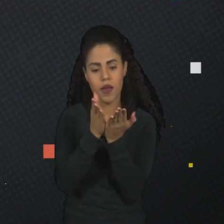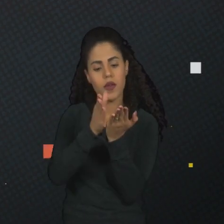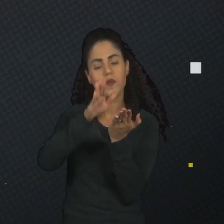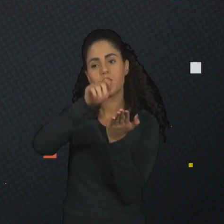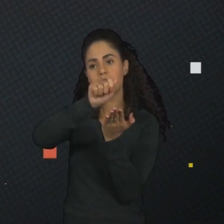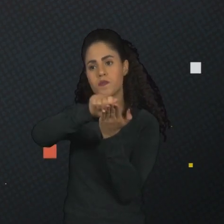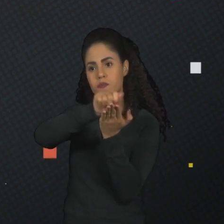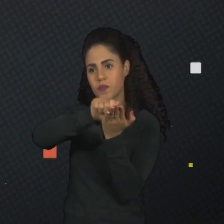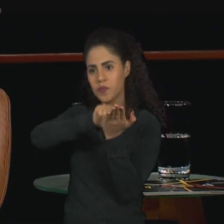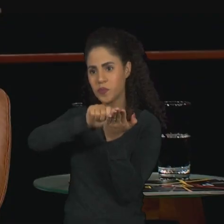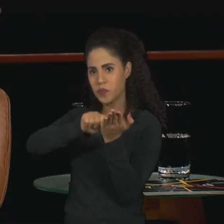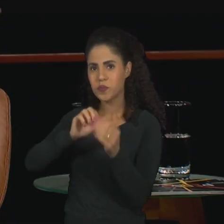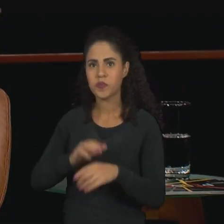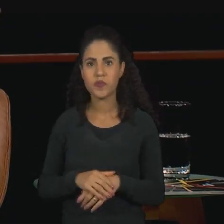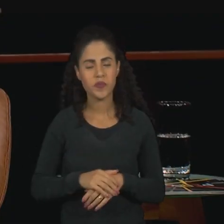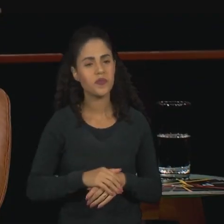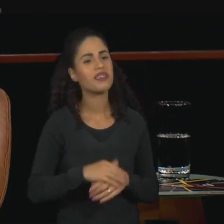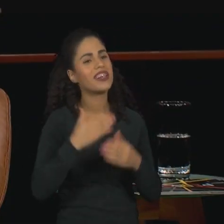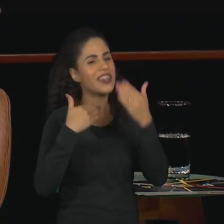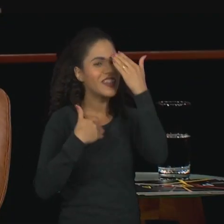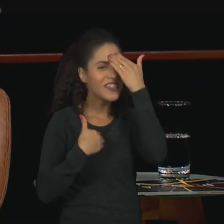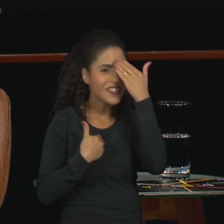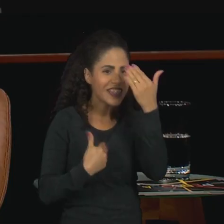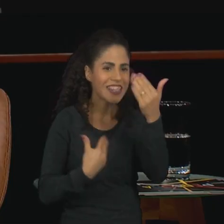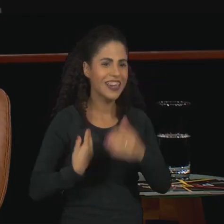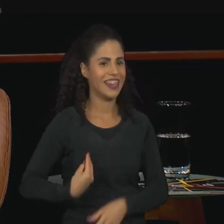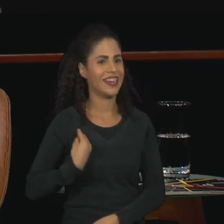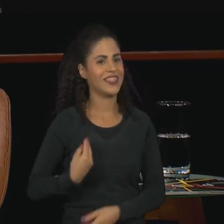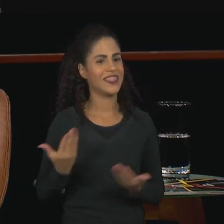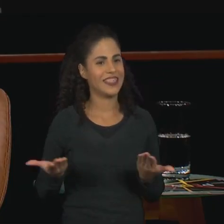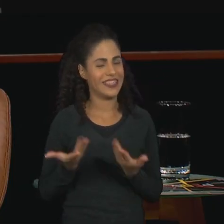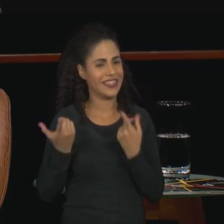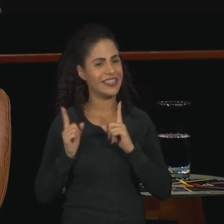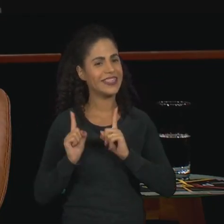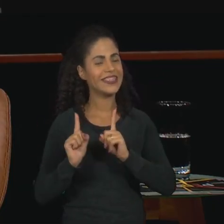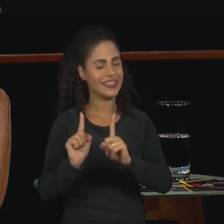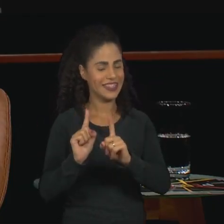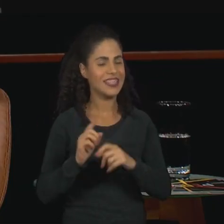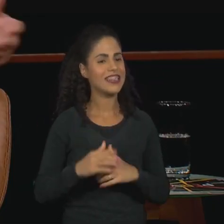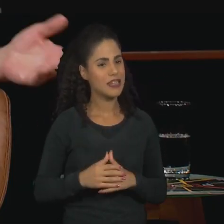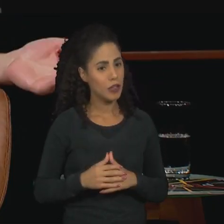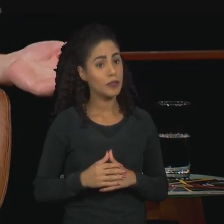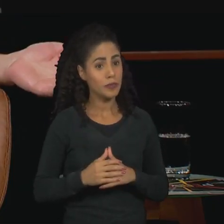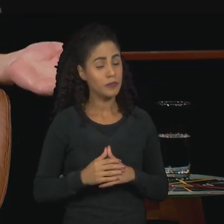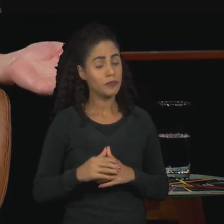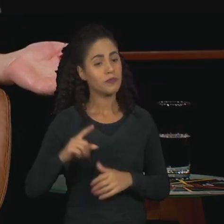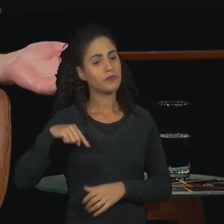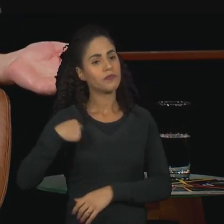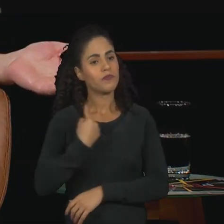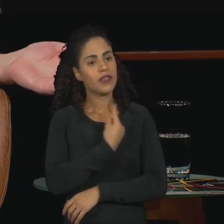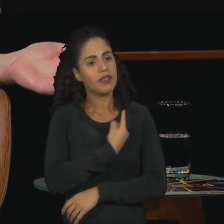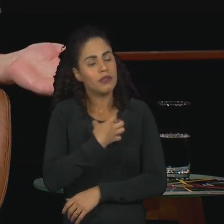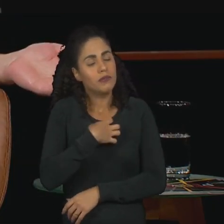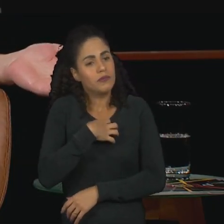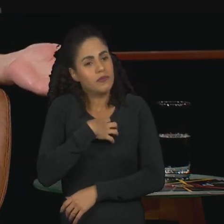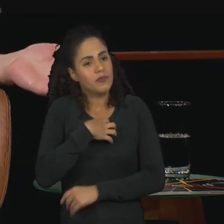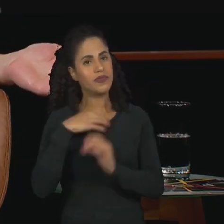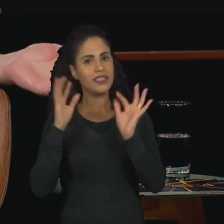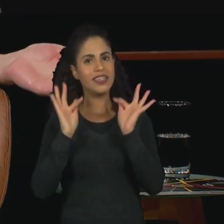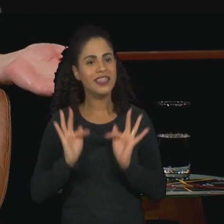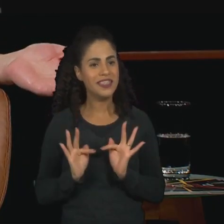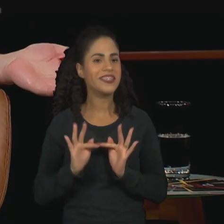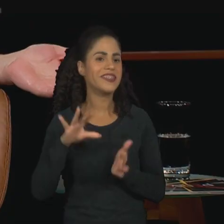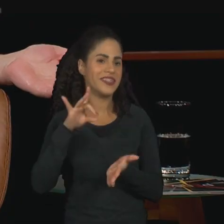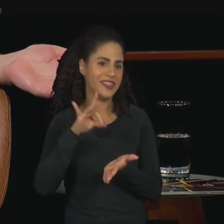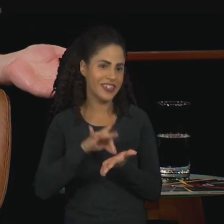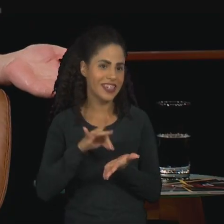Correto. Gilberto Salvador, muito obrigado pela sua presença aqui. A gente precisa